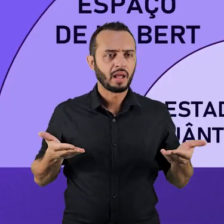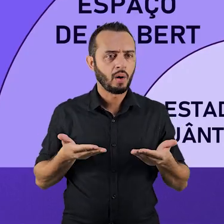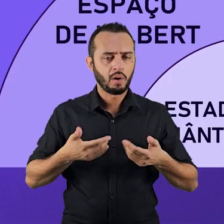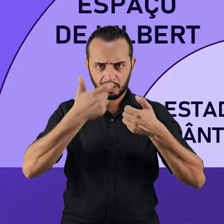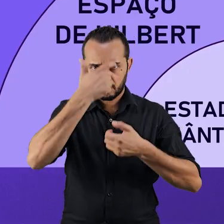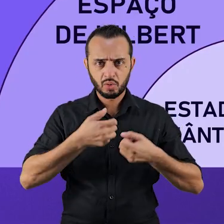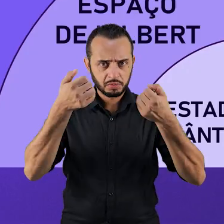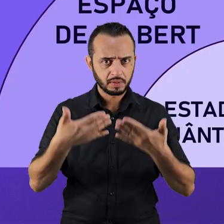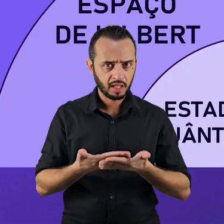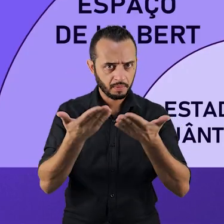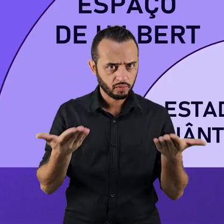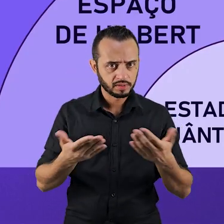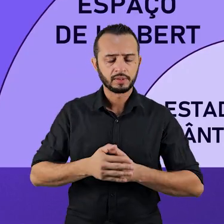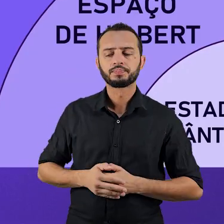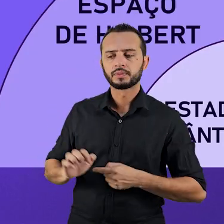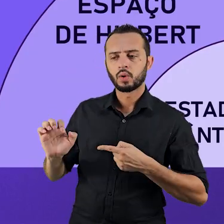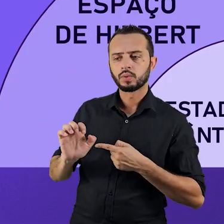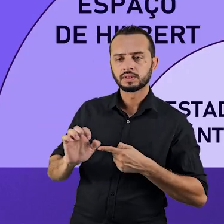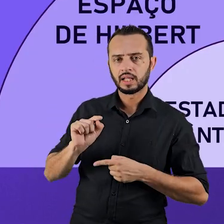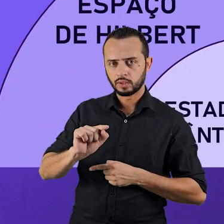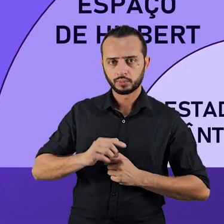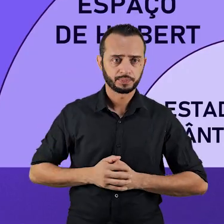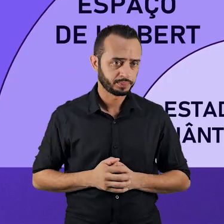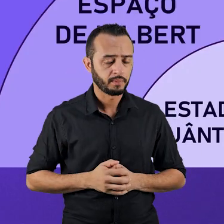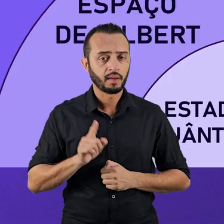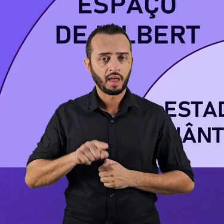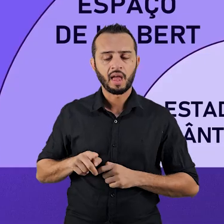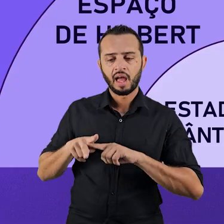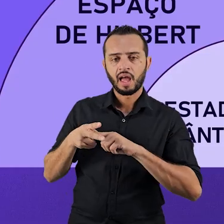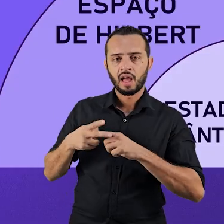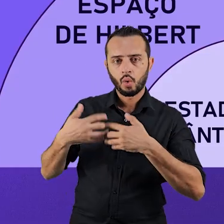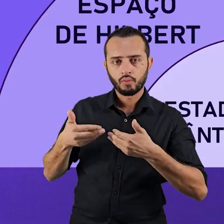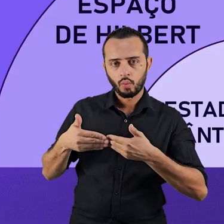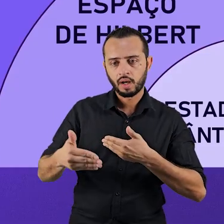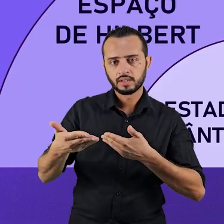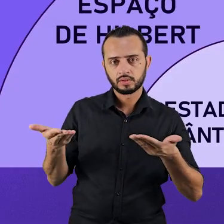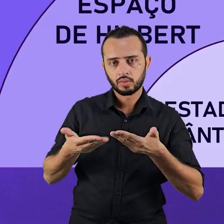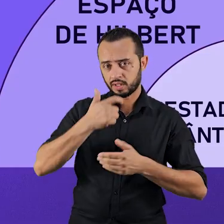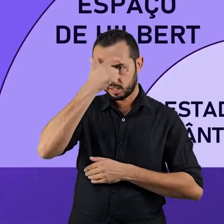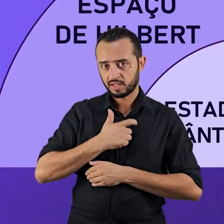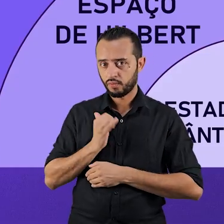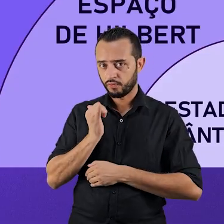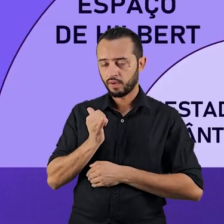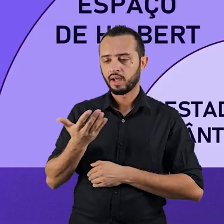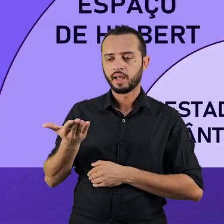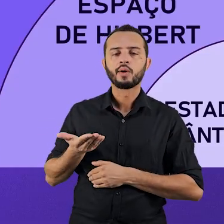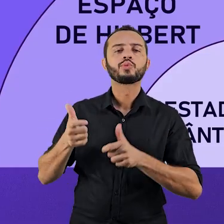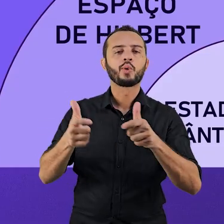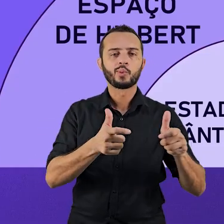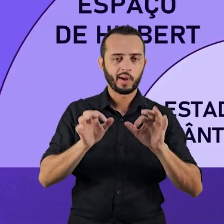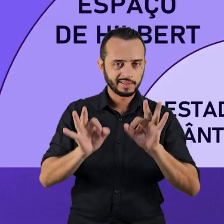enquanto aqui eu falei o que é o estado. O estado é a configuração inicial. Eu falei onde ele mora